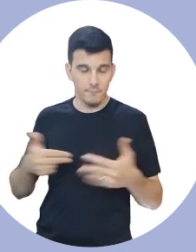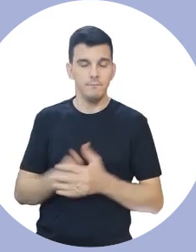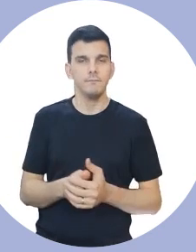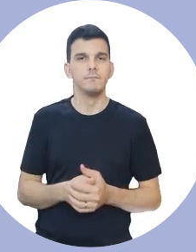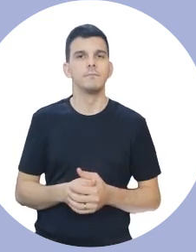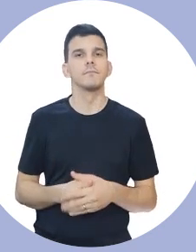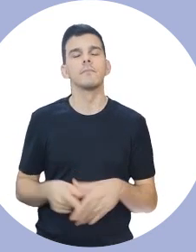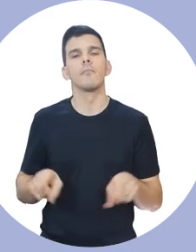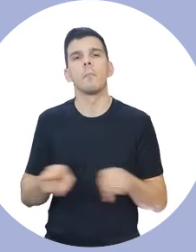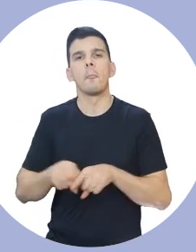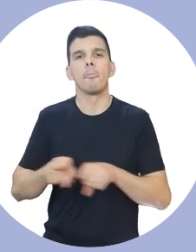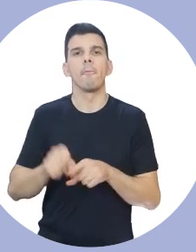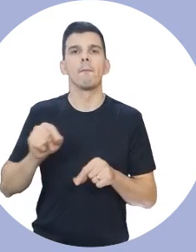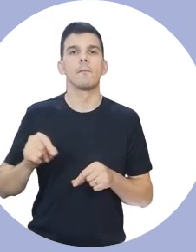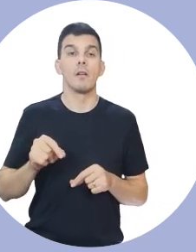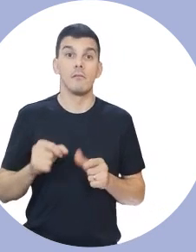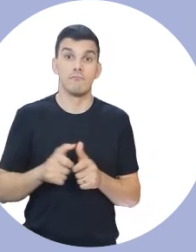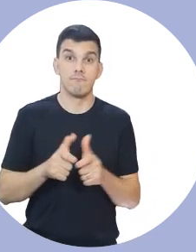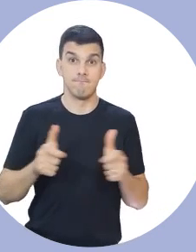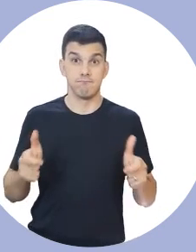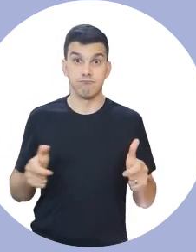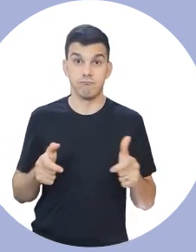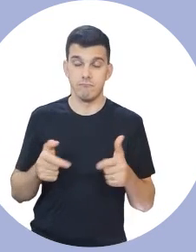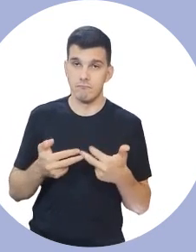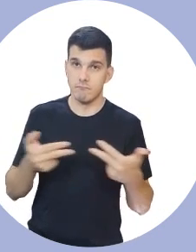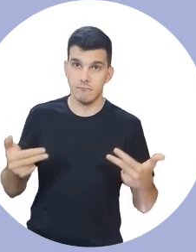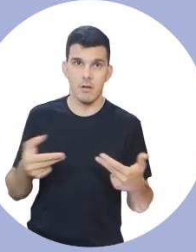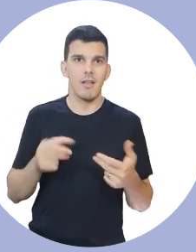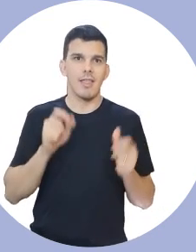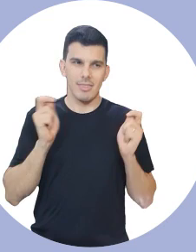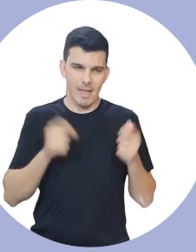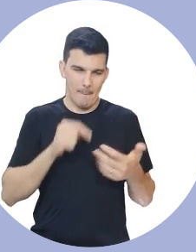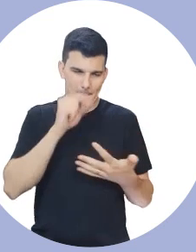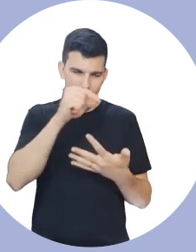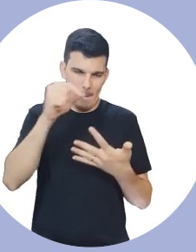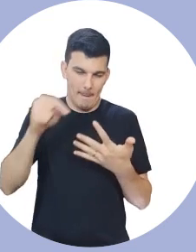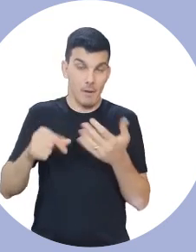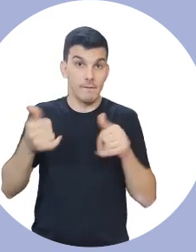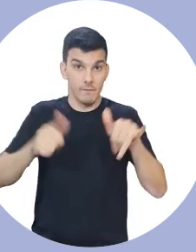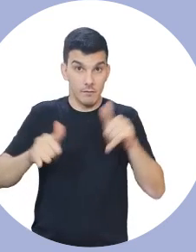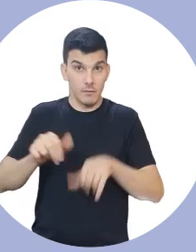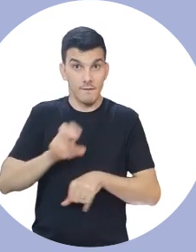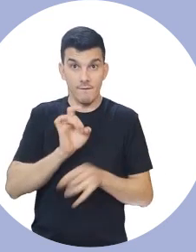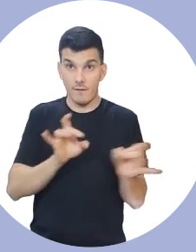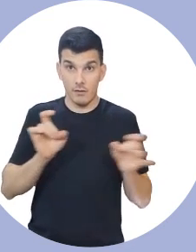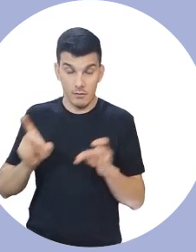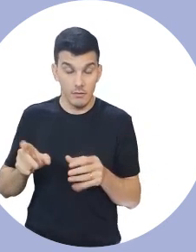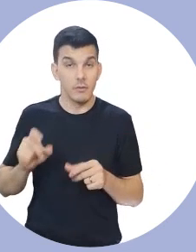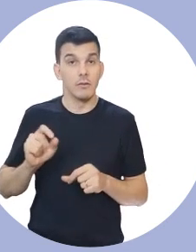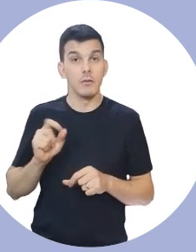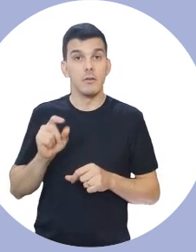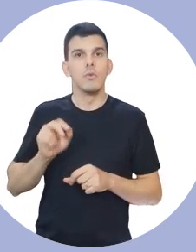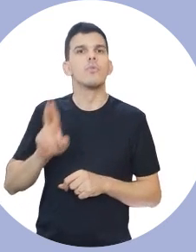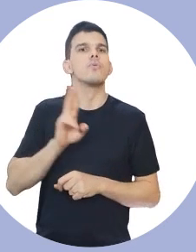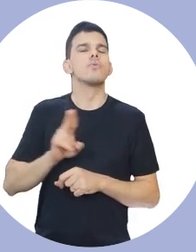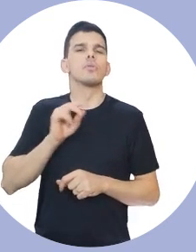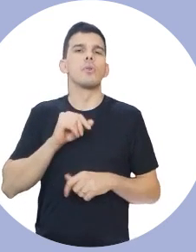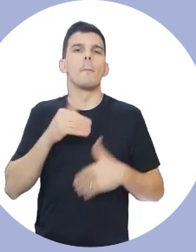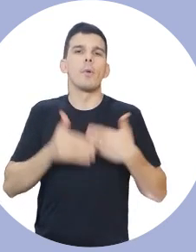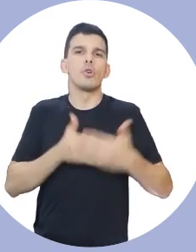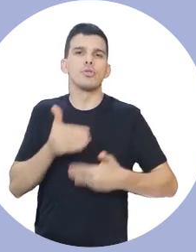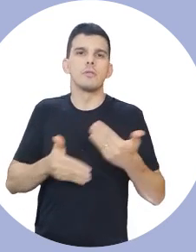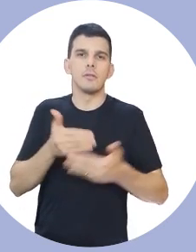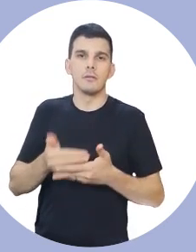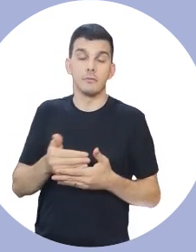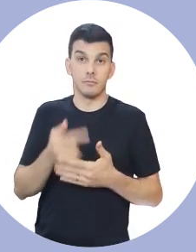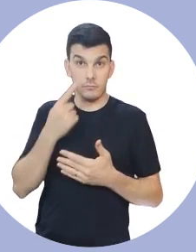comercializáveis do petróleo. Além disso, para aumentar a quantidade de frações comercializáveis, otimizando o produto de origem fóssil,